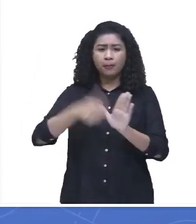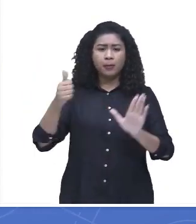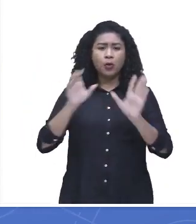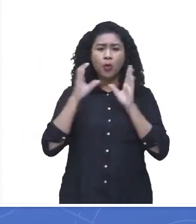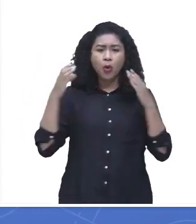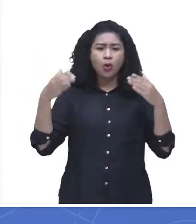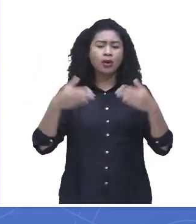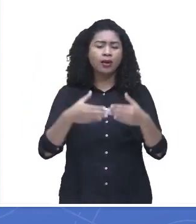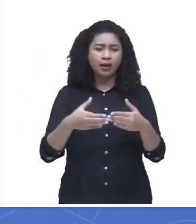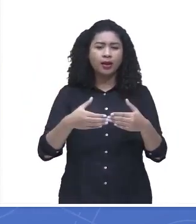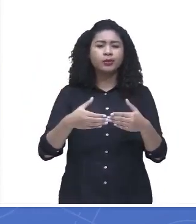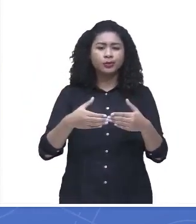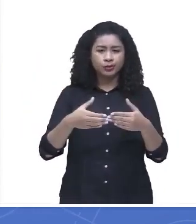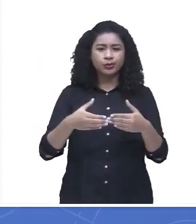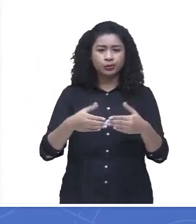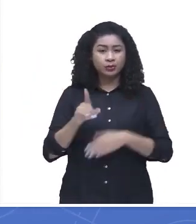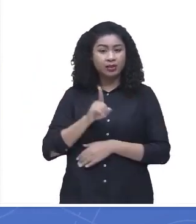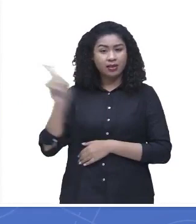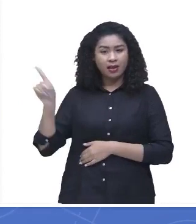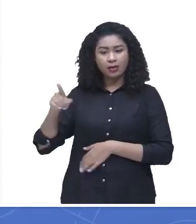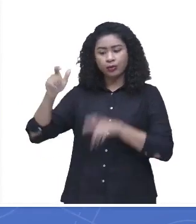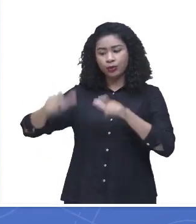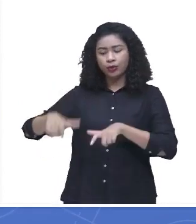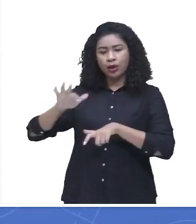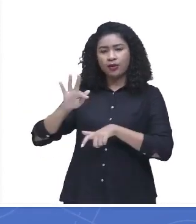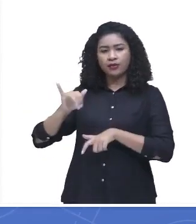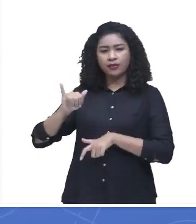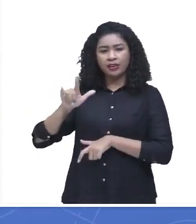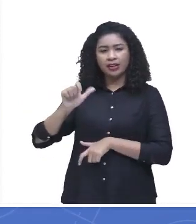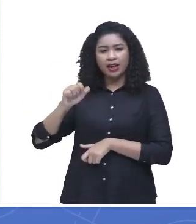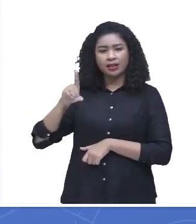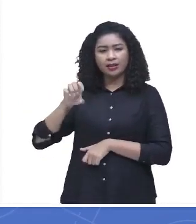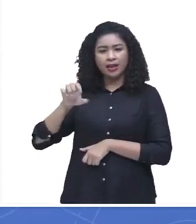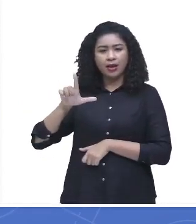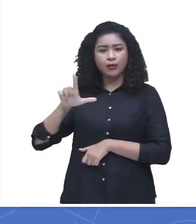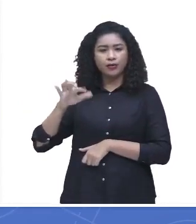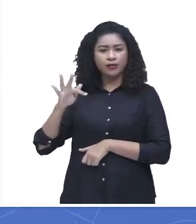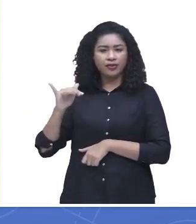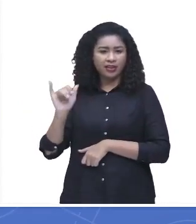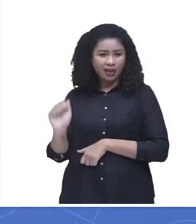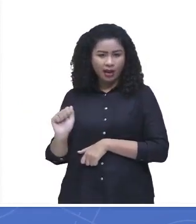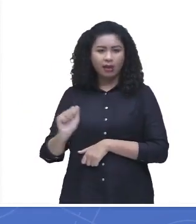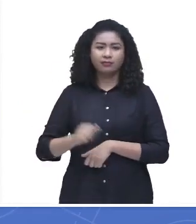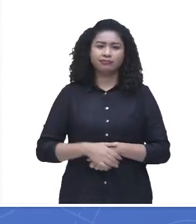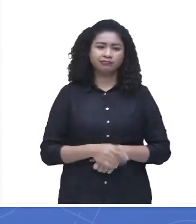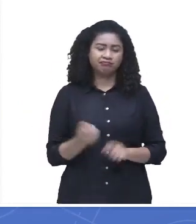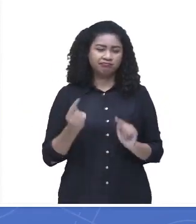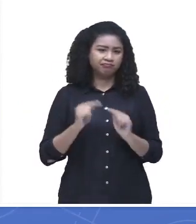da Filadélfia, o Congresso não teve esse objetivo, certo? E a letra E...